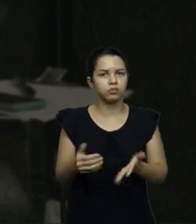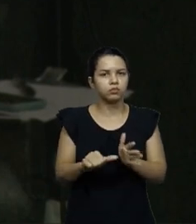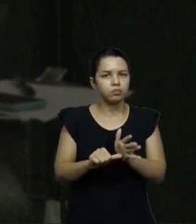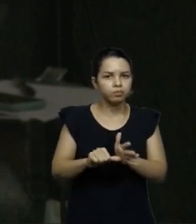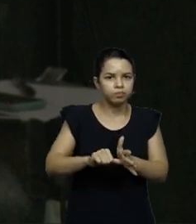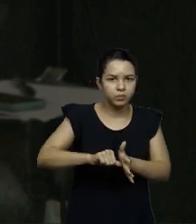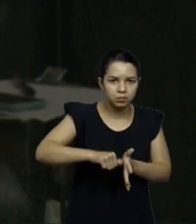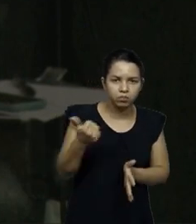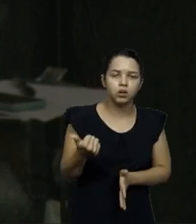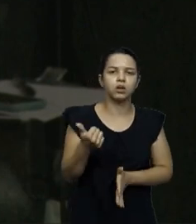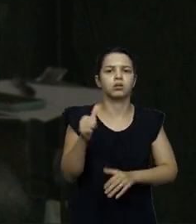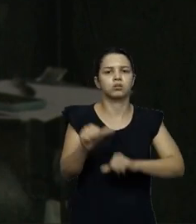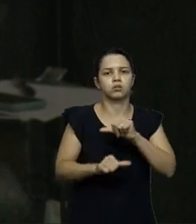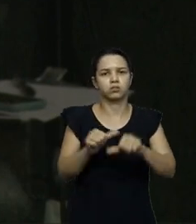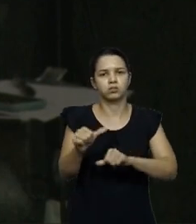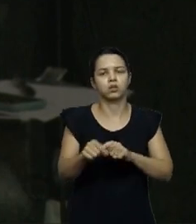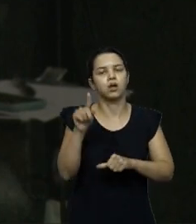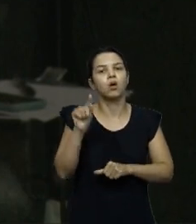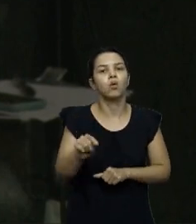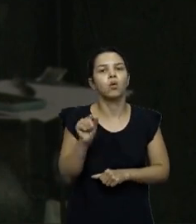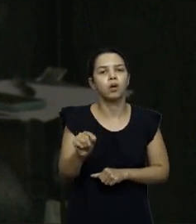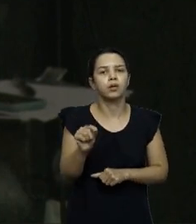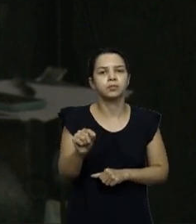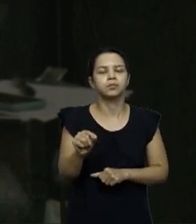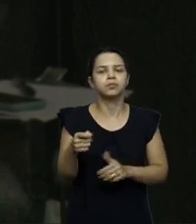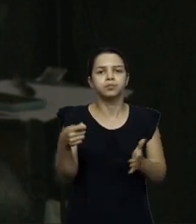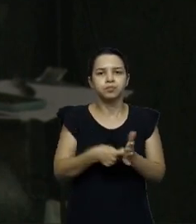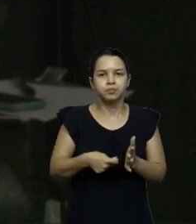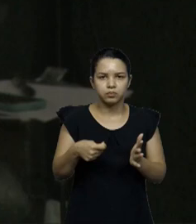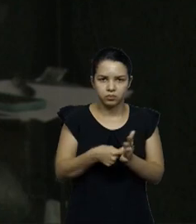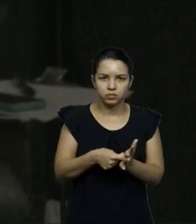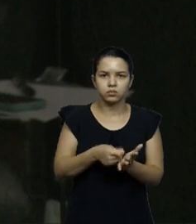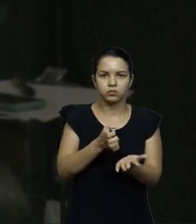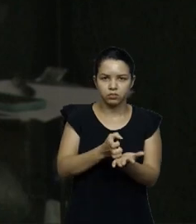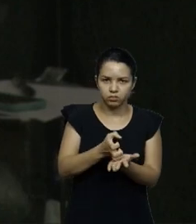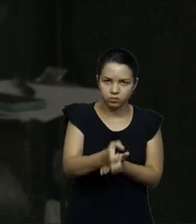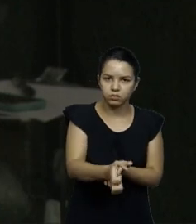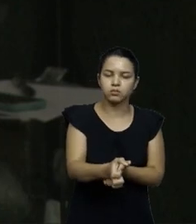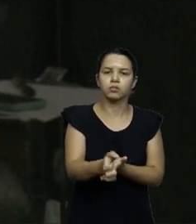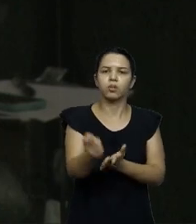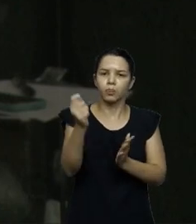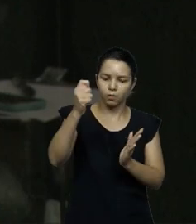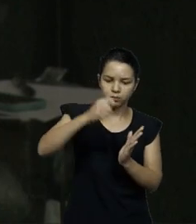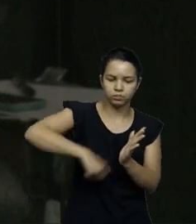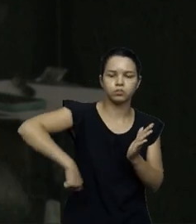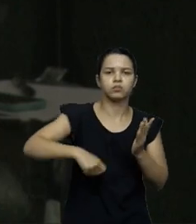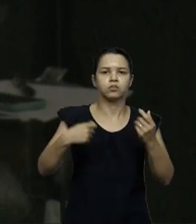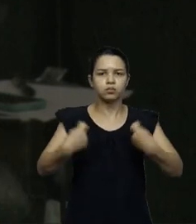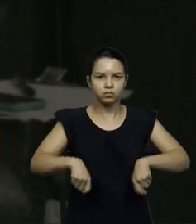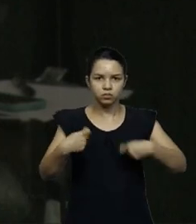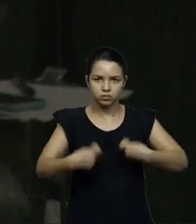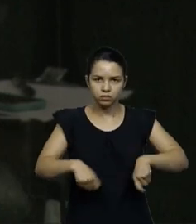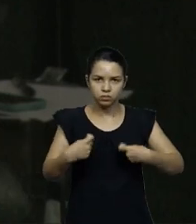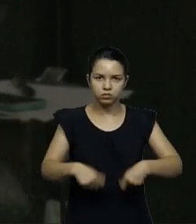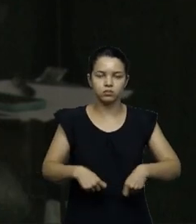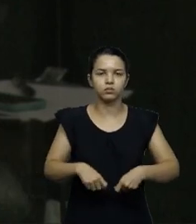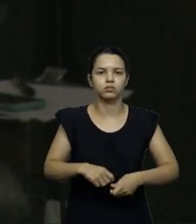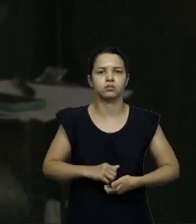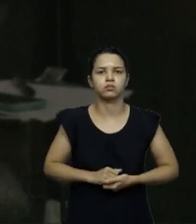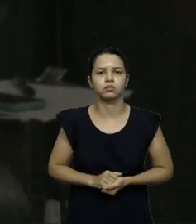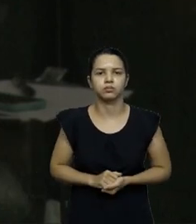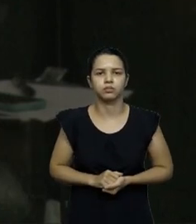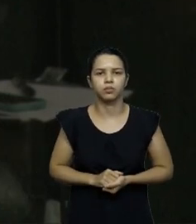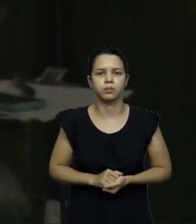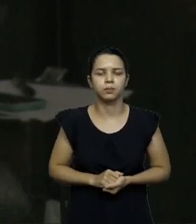nós temos que fazer é uma luta pela efetivação por concurso público e o e o